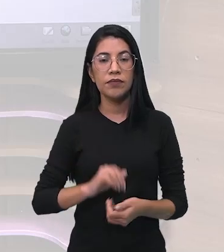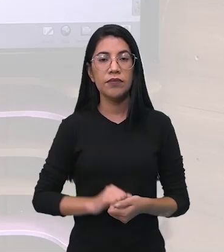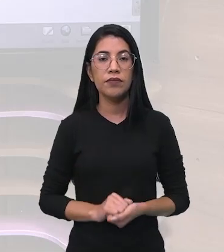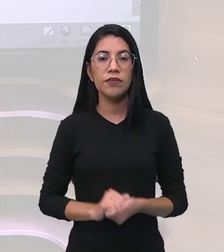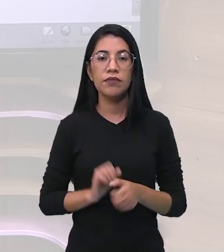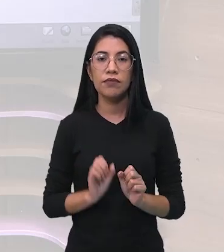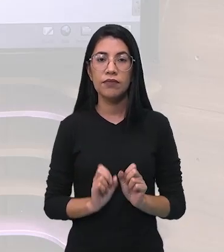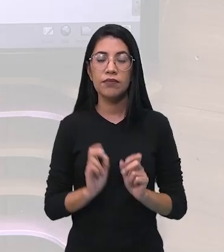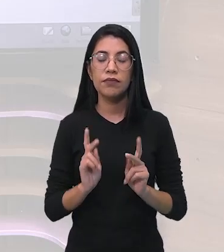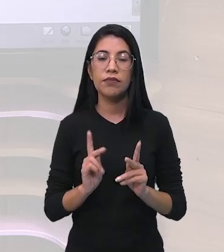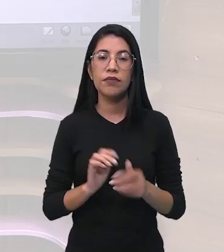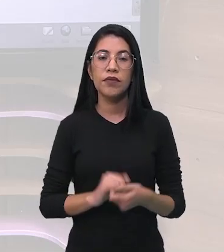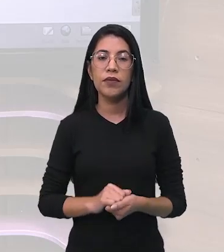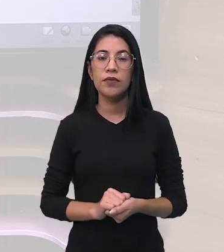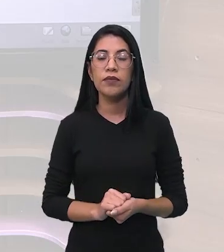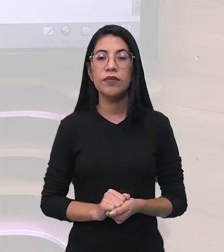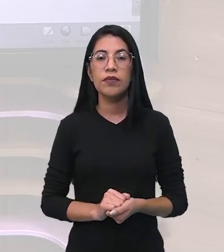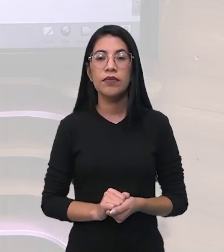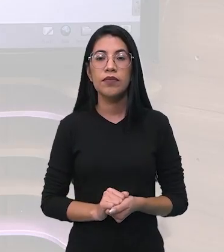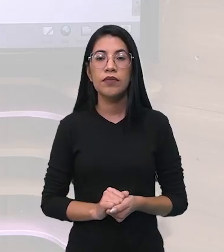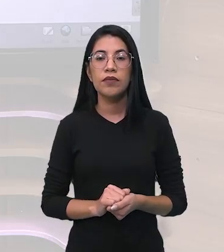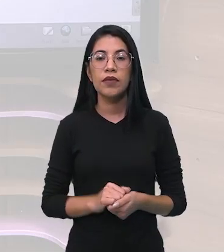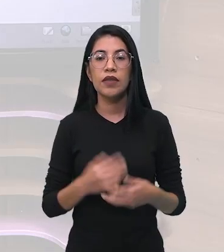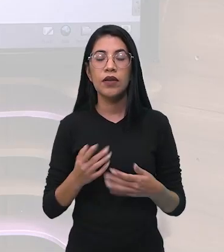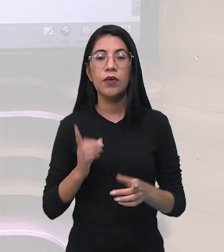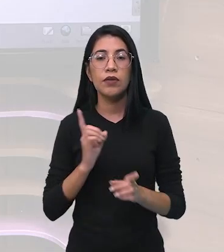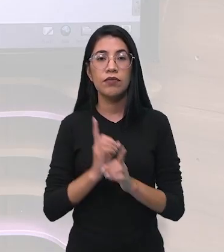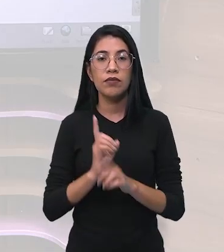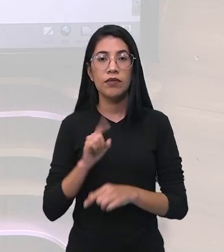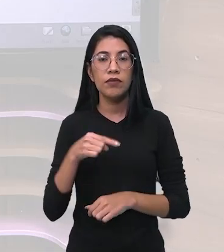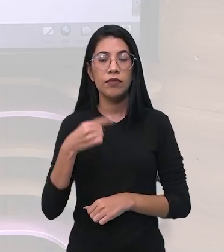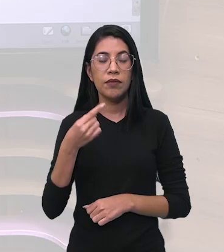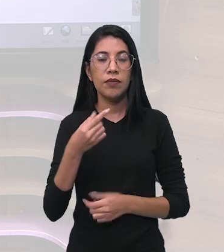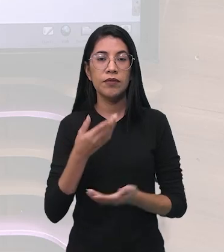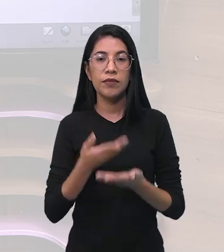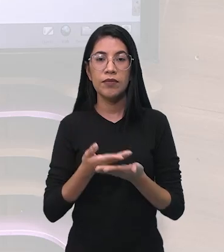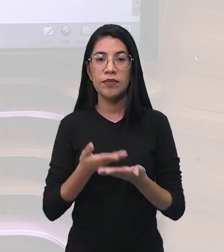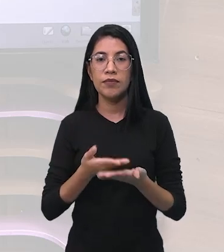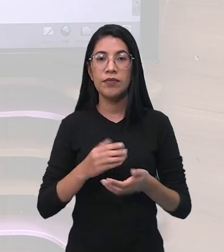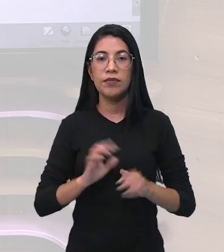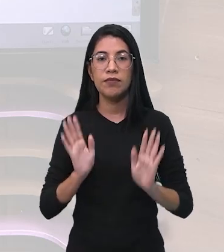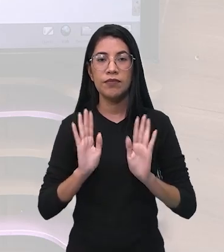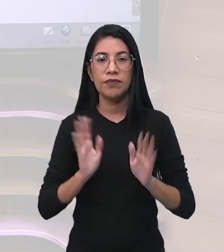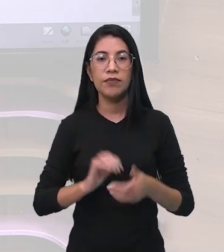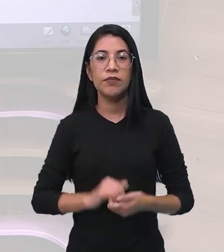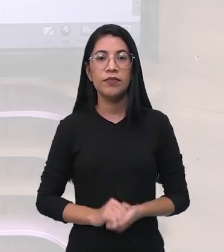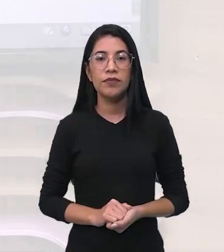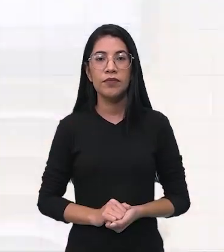Certo? Gostaram? Então a gente se vê aqui na nossa próxima aula. Até lá!